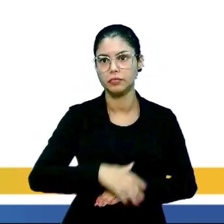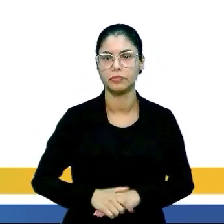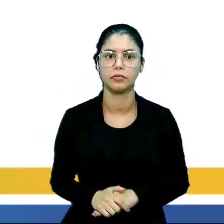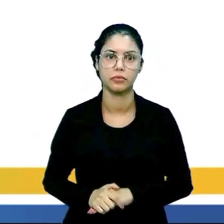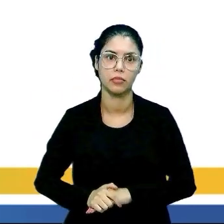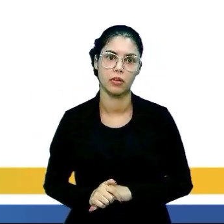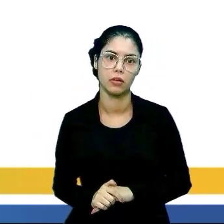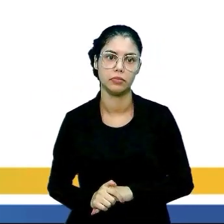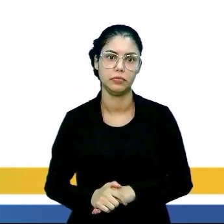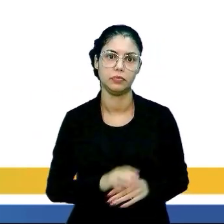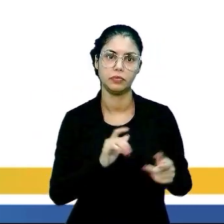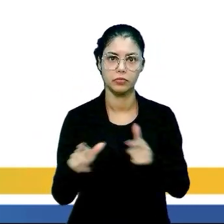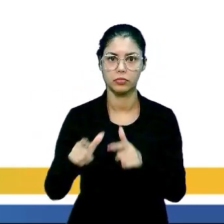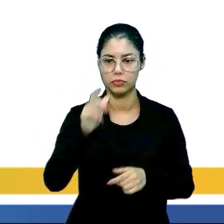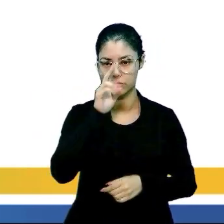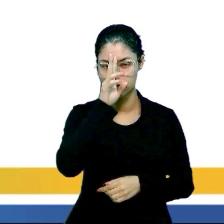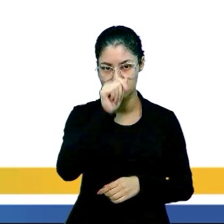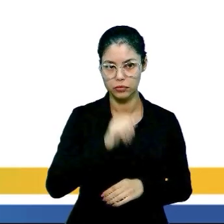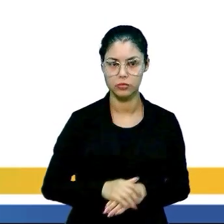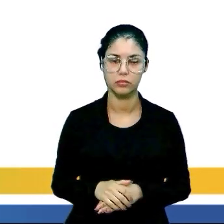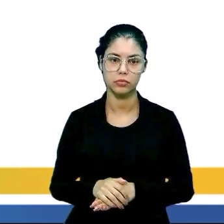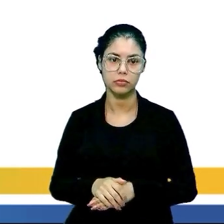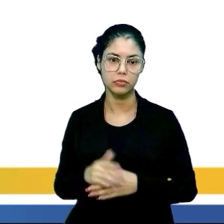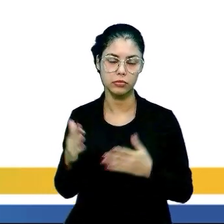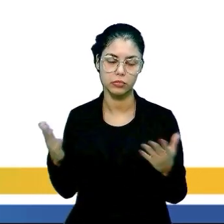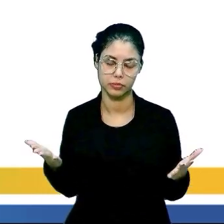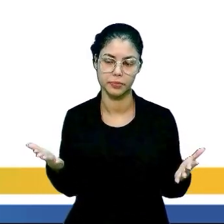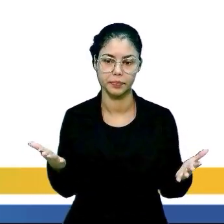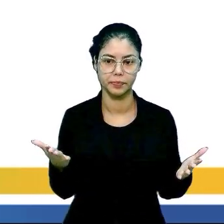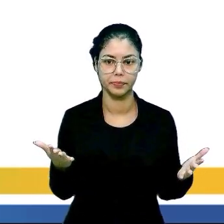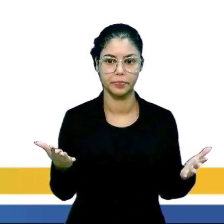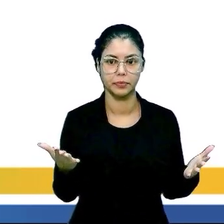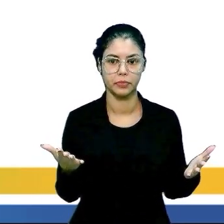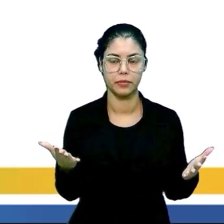forma mais forte do que o poder do lugar. Então,